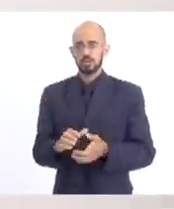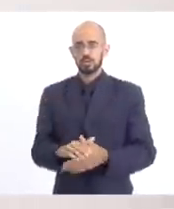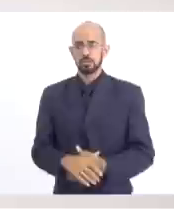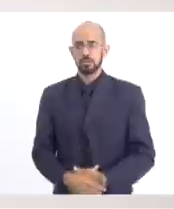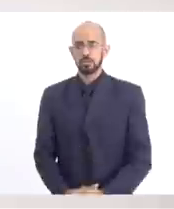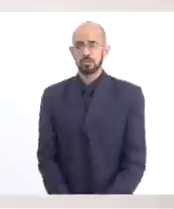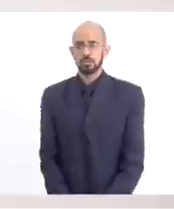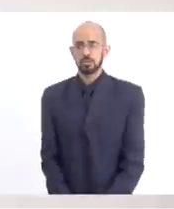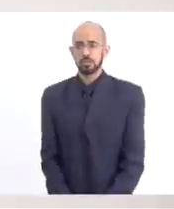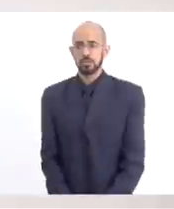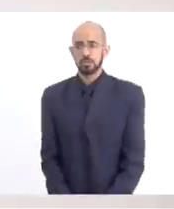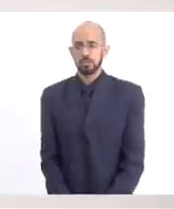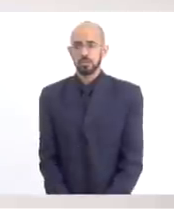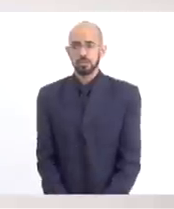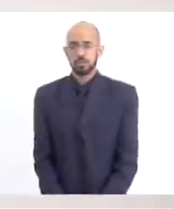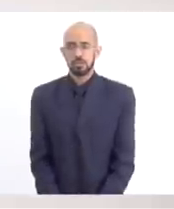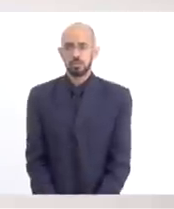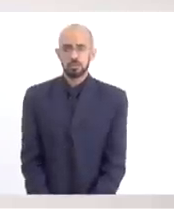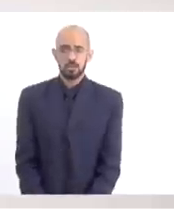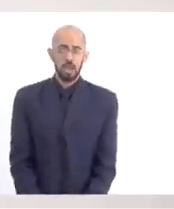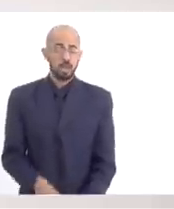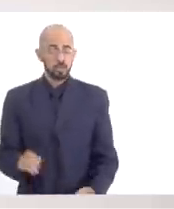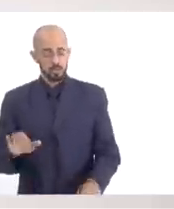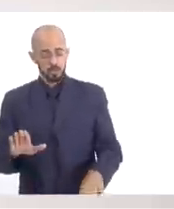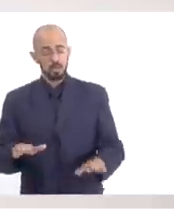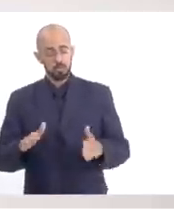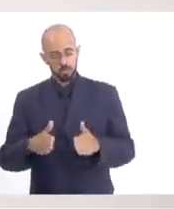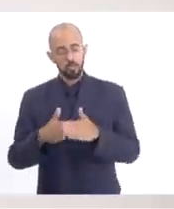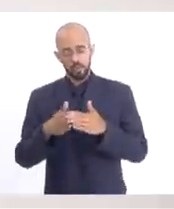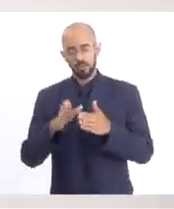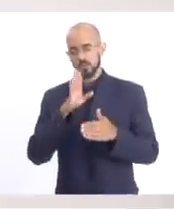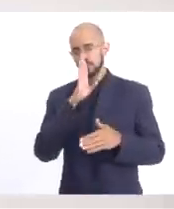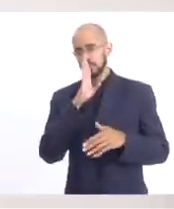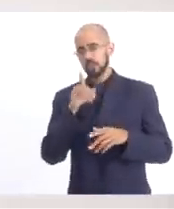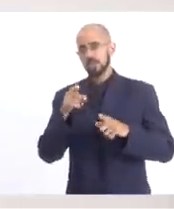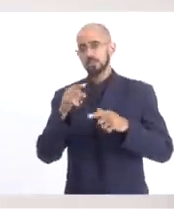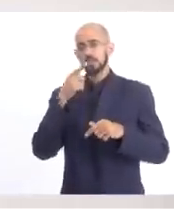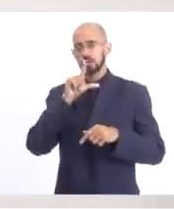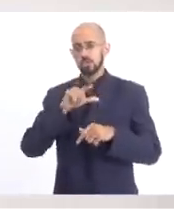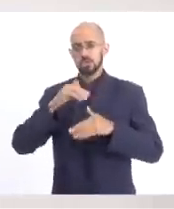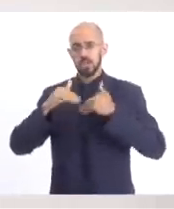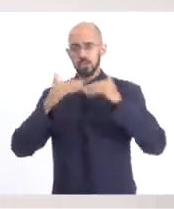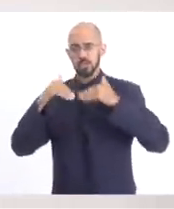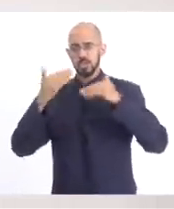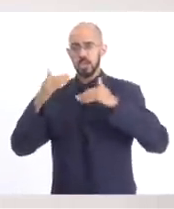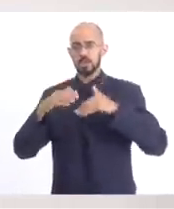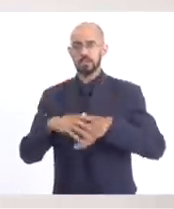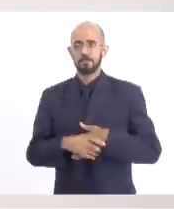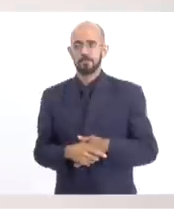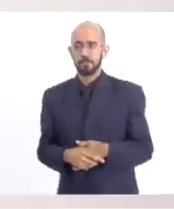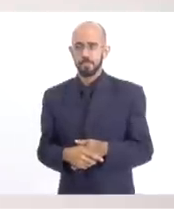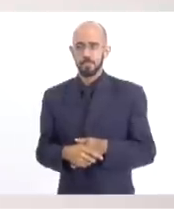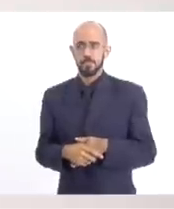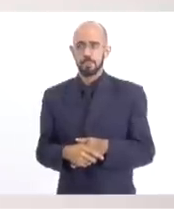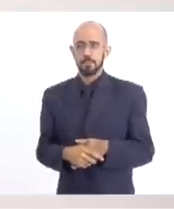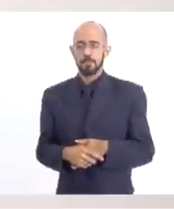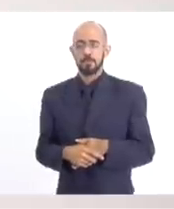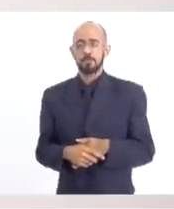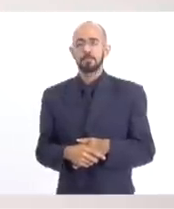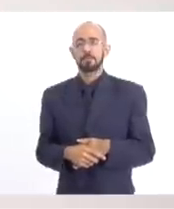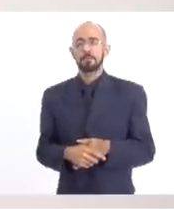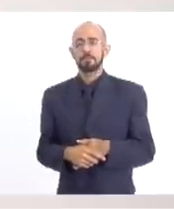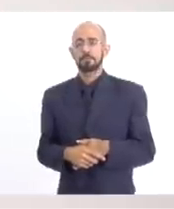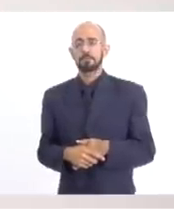Por favor. Porque aí já matam as dúvidas. Muitas emendas a respeito de prioridades dos processos de inatividade, emendas